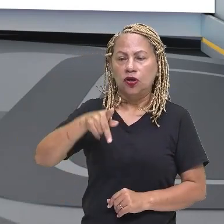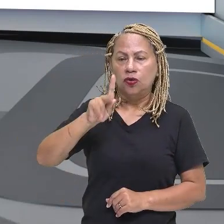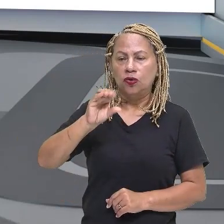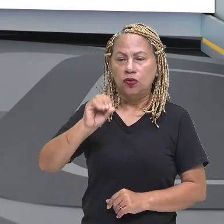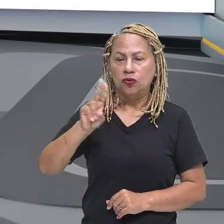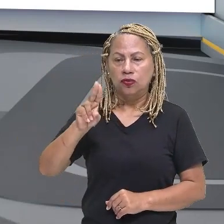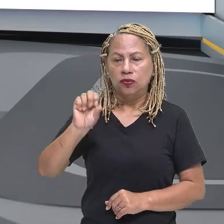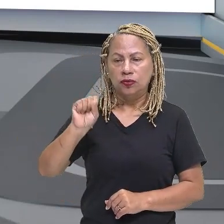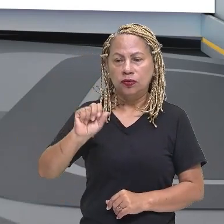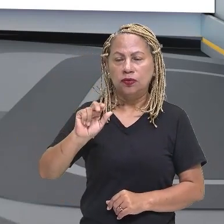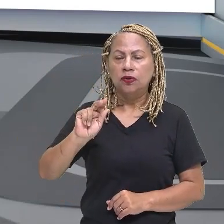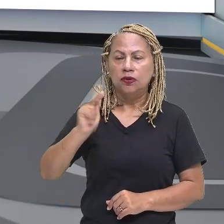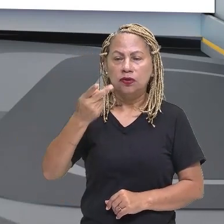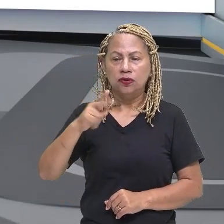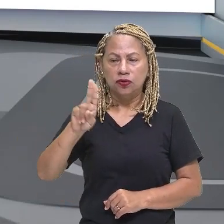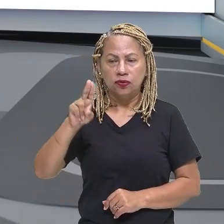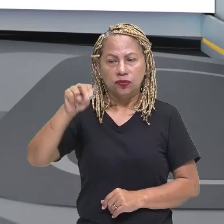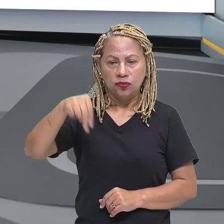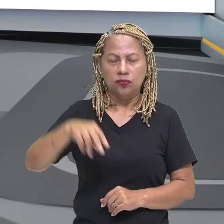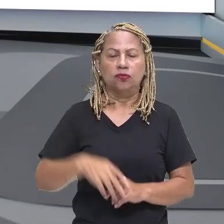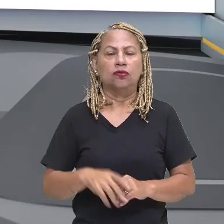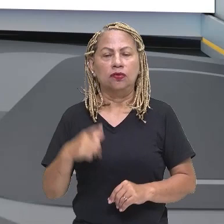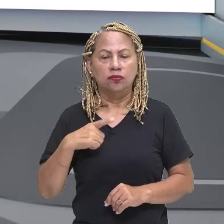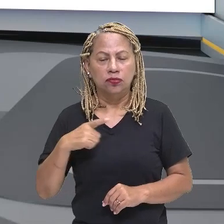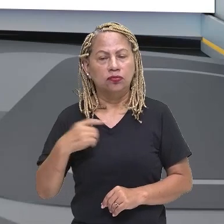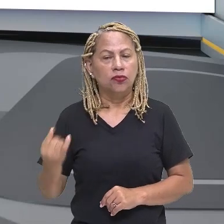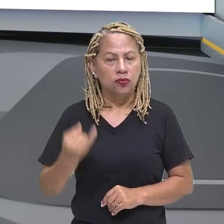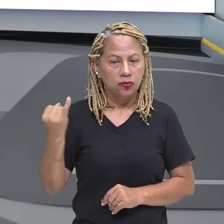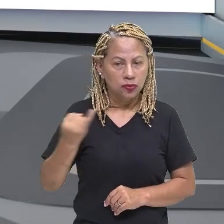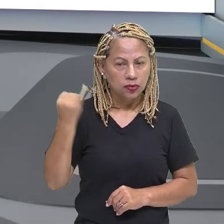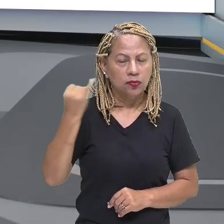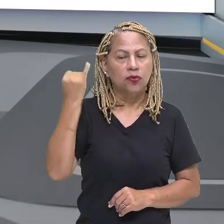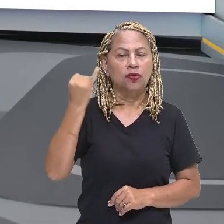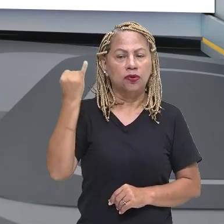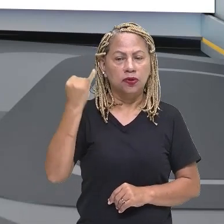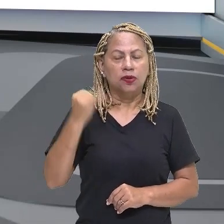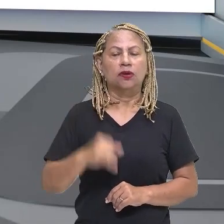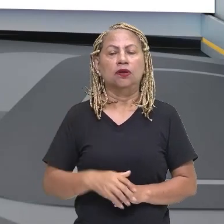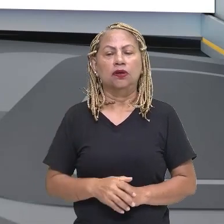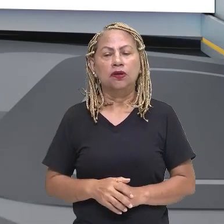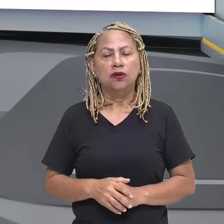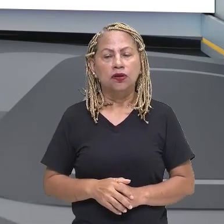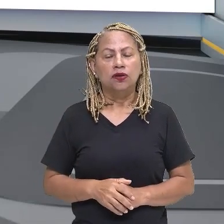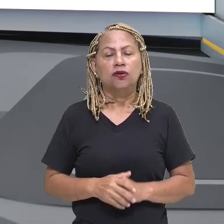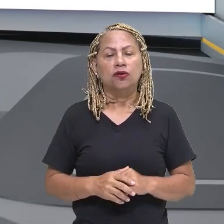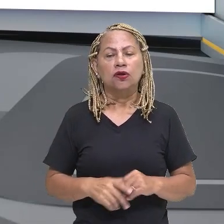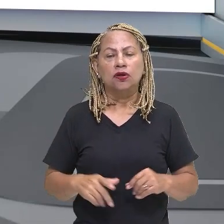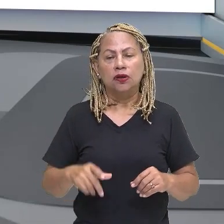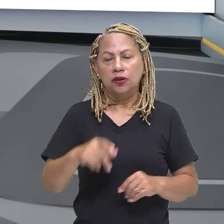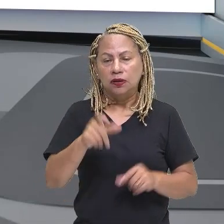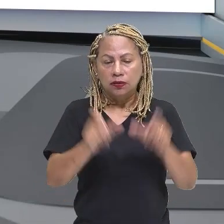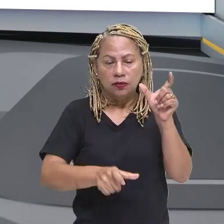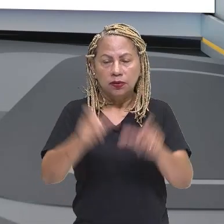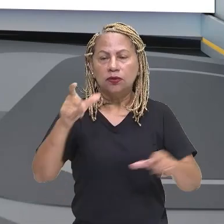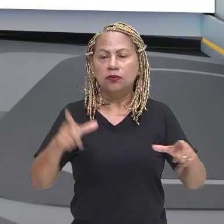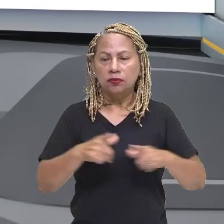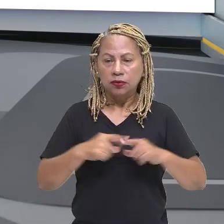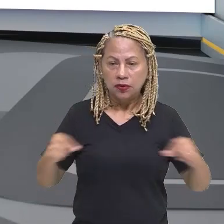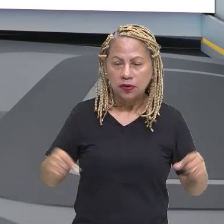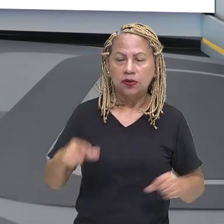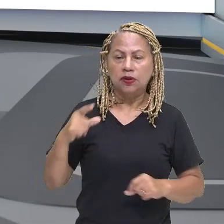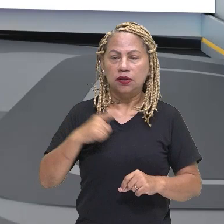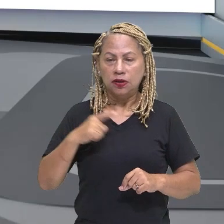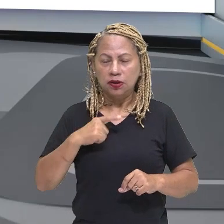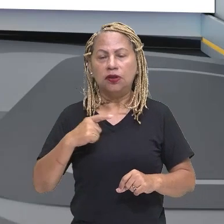enredo gira em torno de um programa governamental japonês em que estudantes devem lutar entre si até